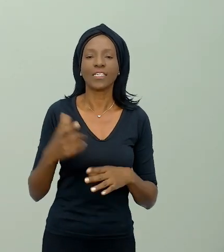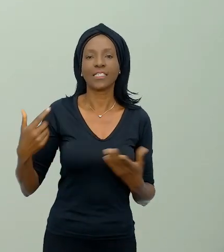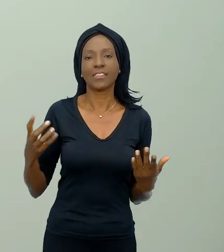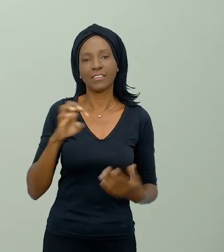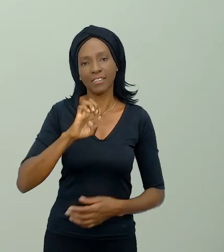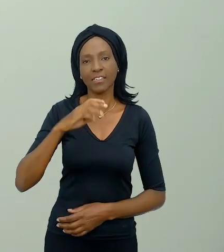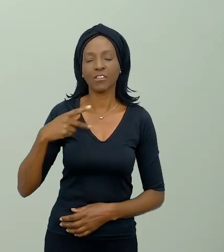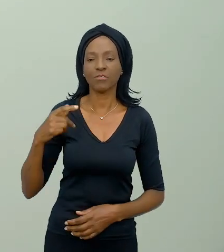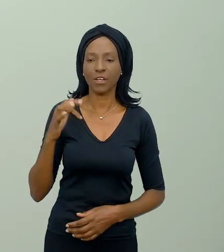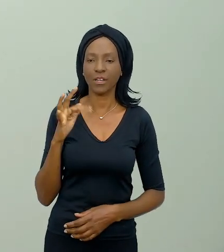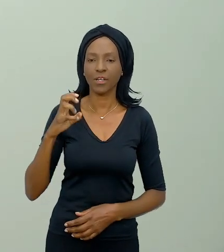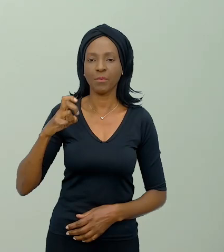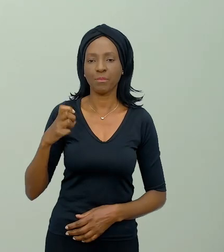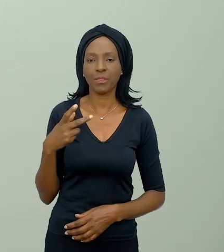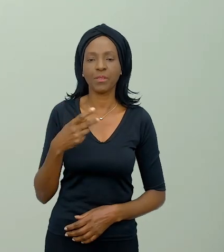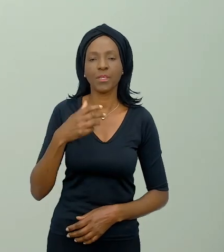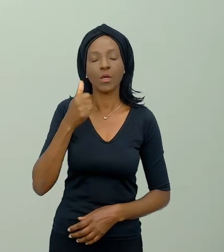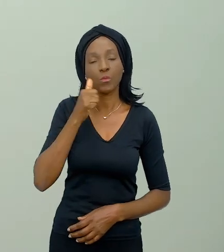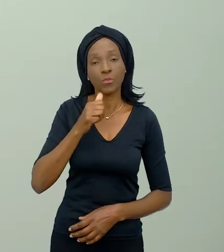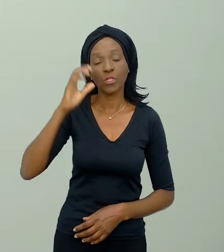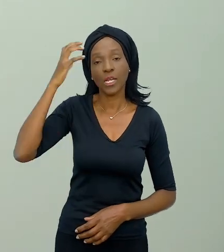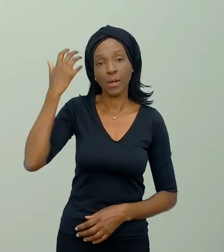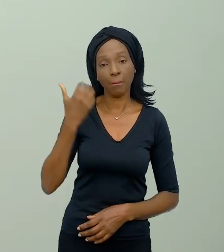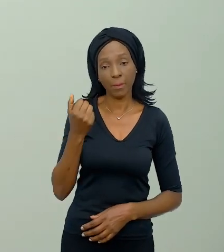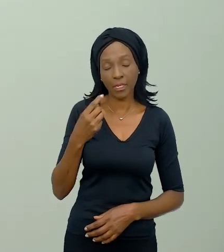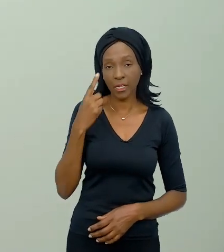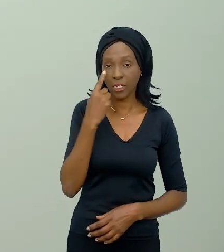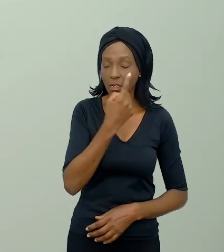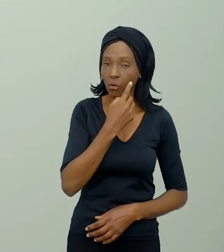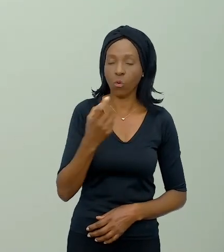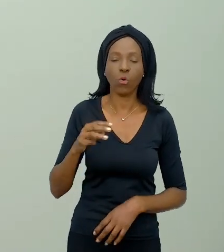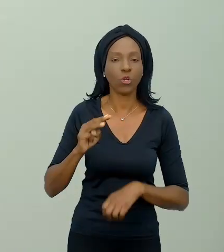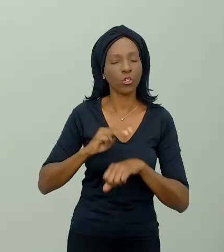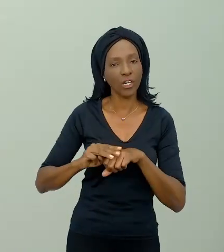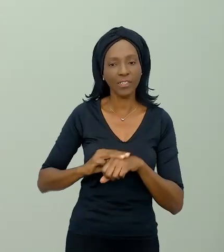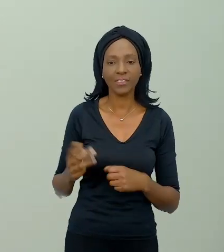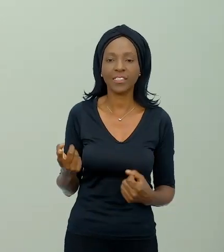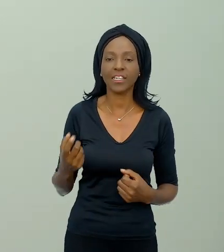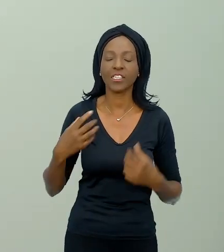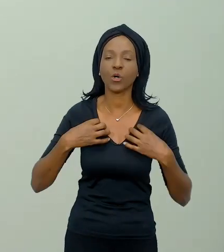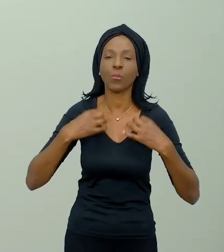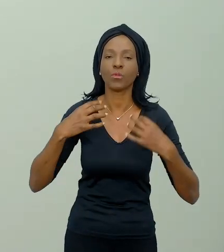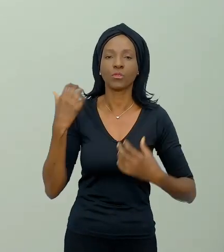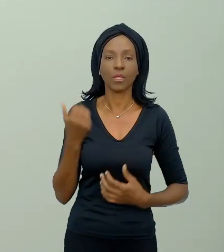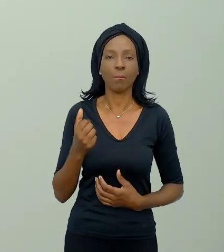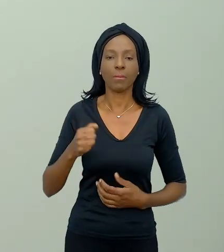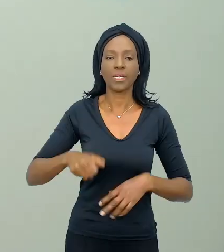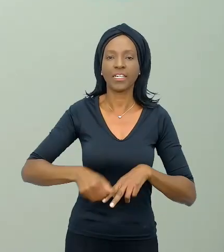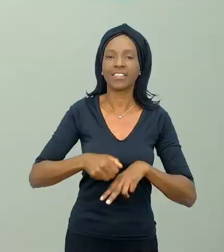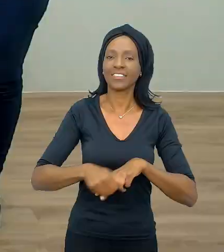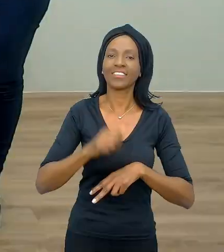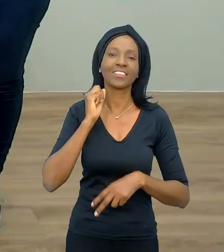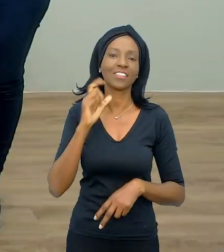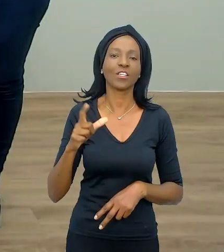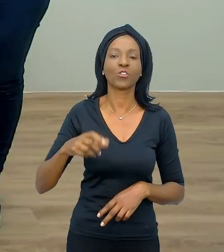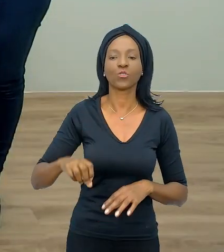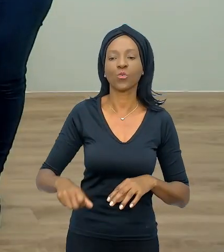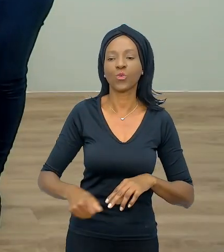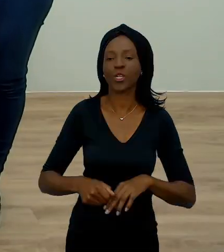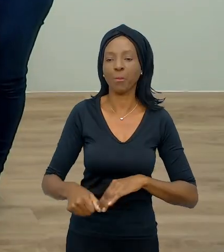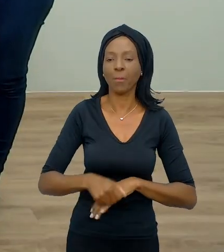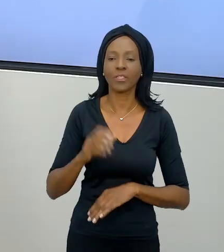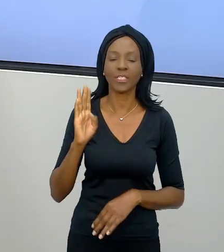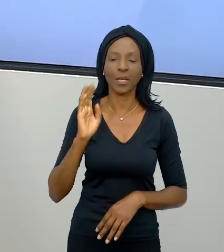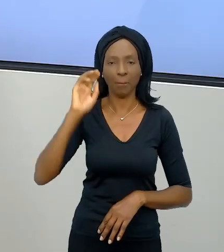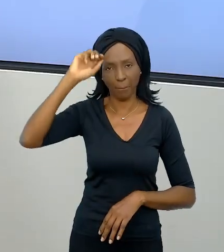olhos e cabelos castanhos. Hoje estou usando uma camisa branca, uma calça jeans azul e uma bota preta. Muito bem. Então,